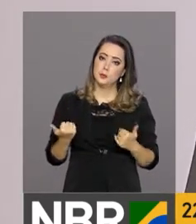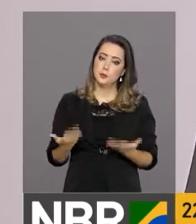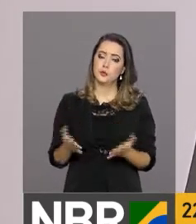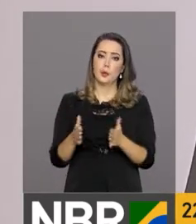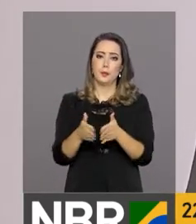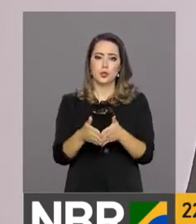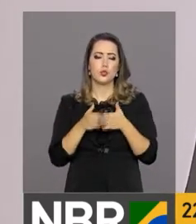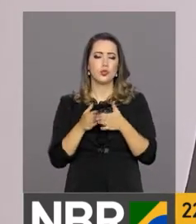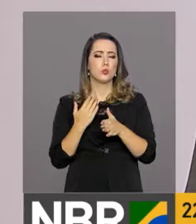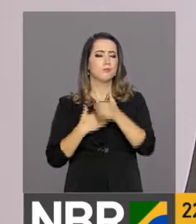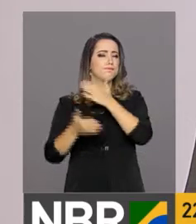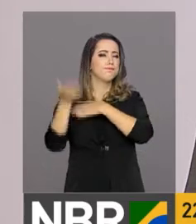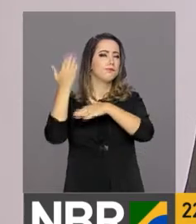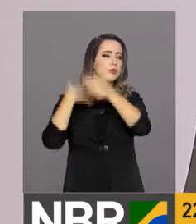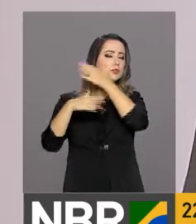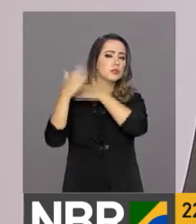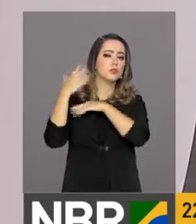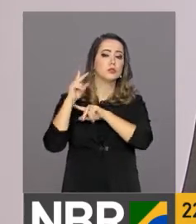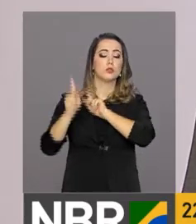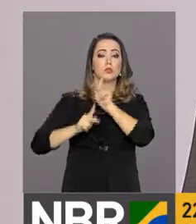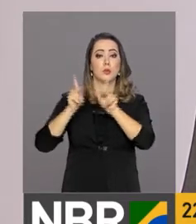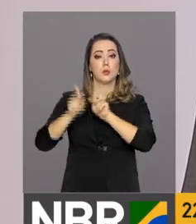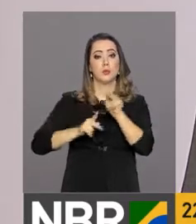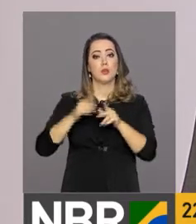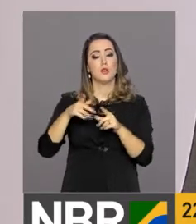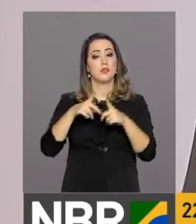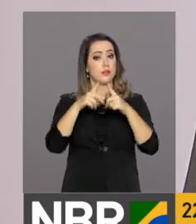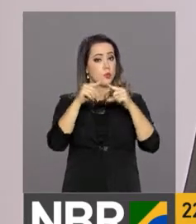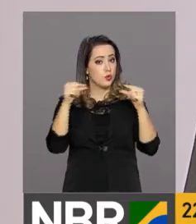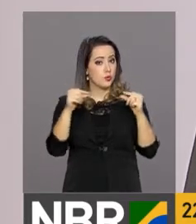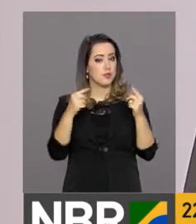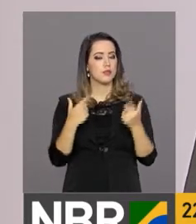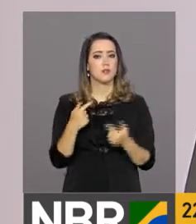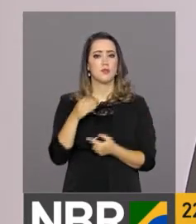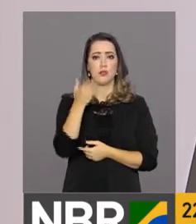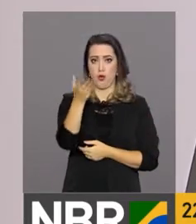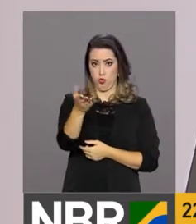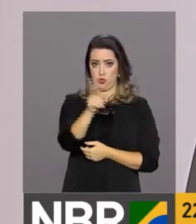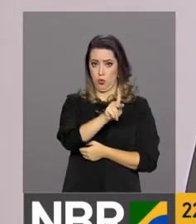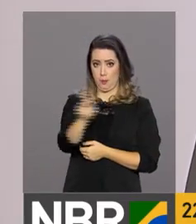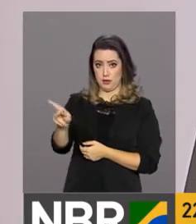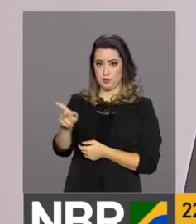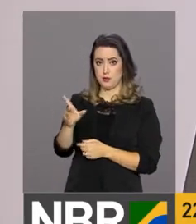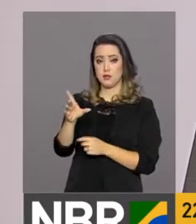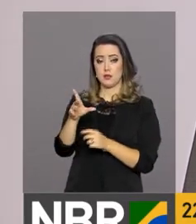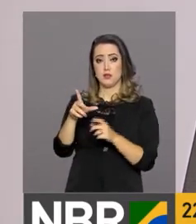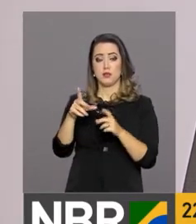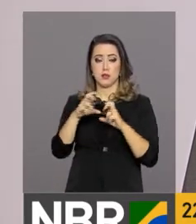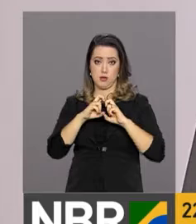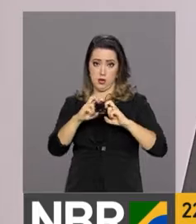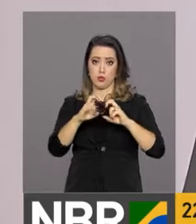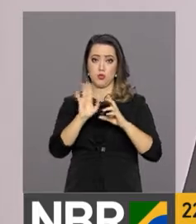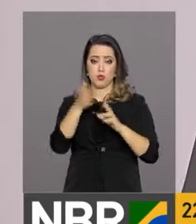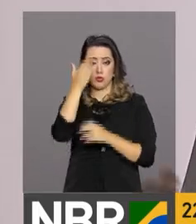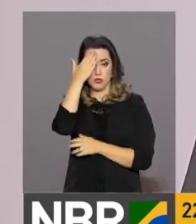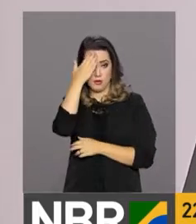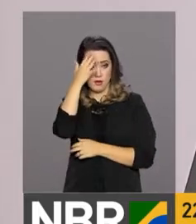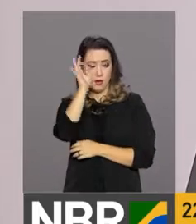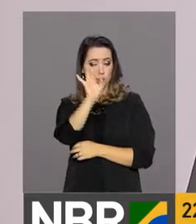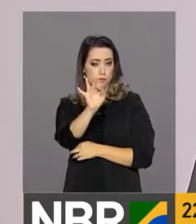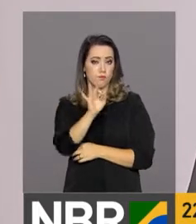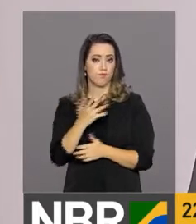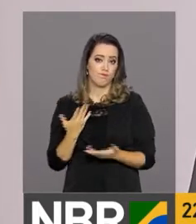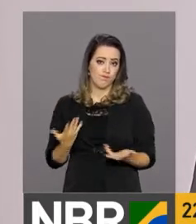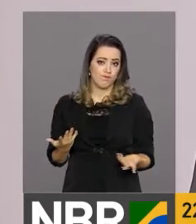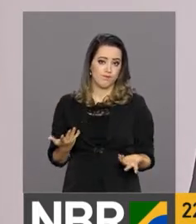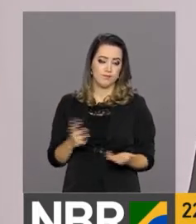antiga da população brasilandense melhorar o show presidente do metrô está acenando positivamente e naturalmente é